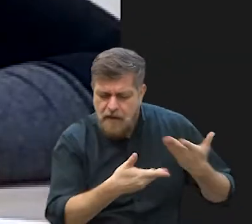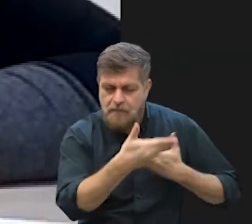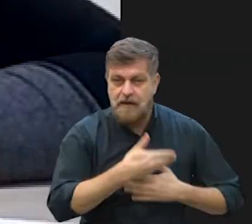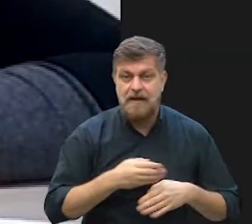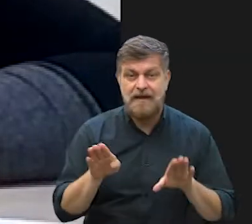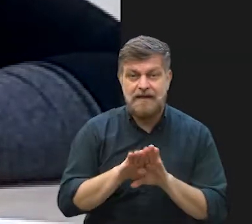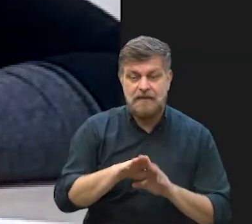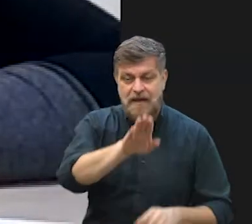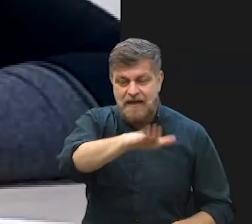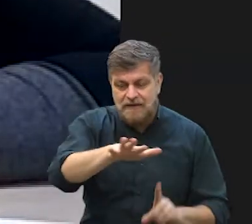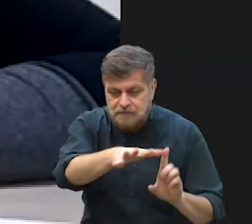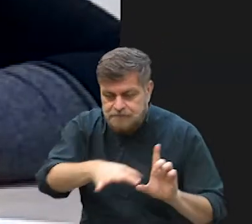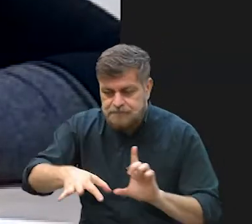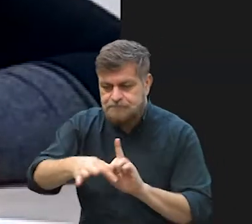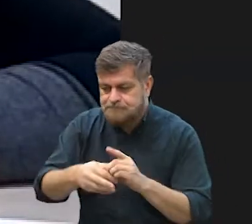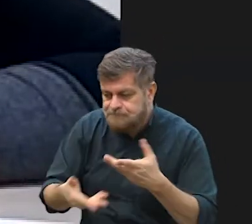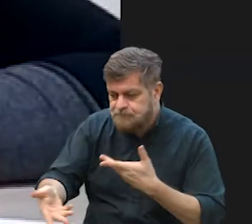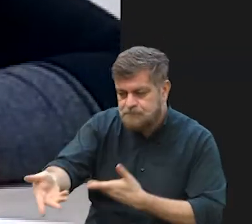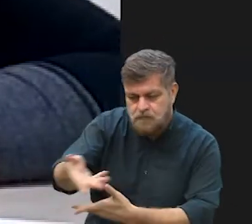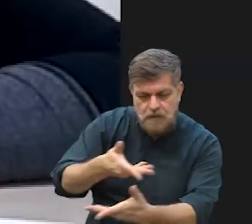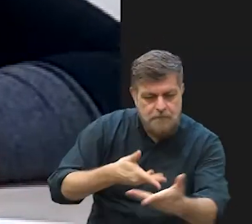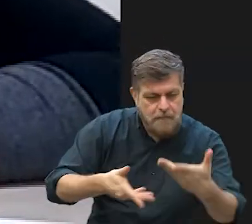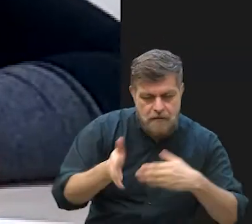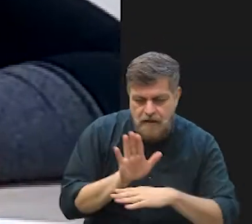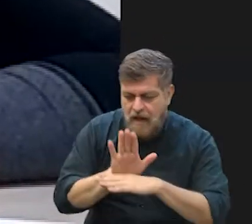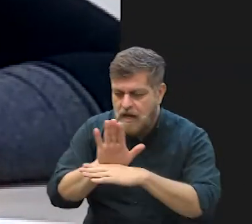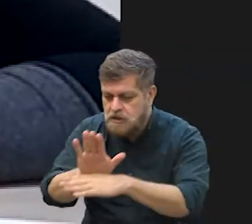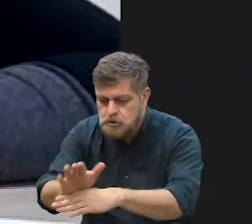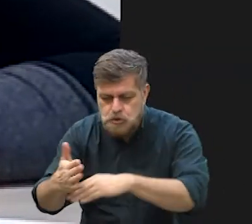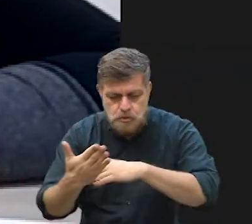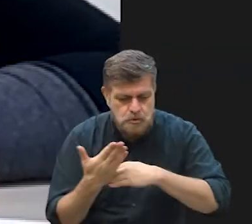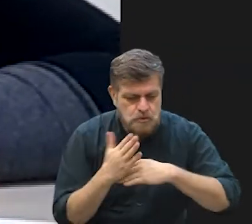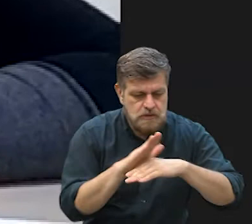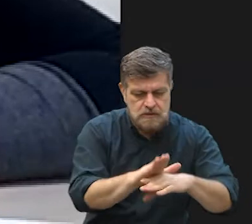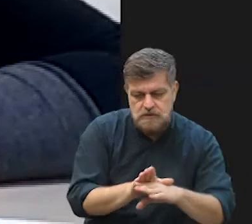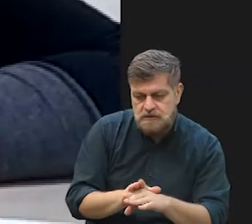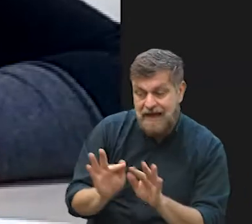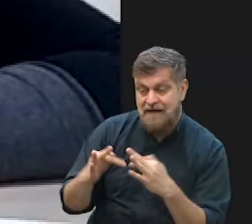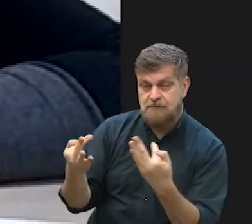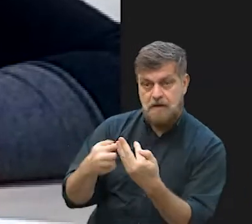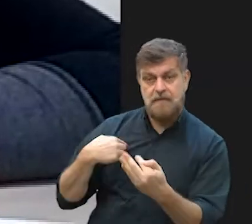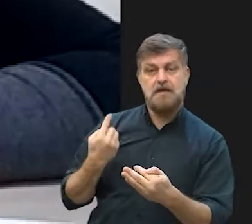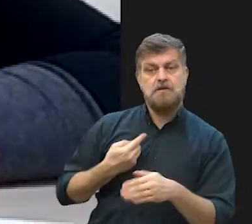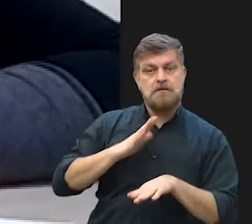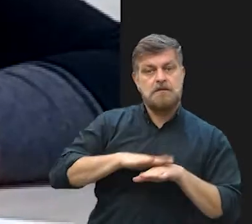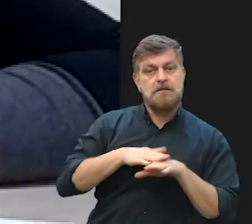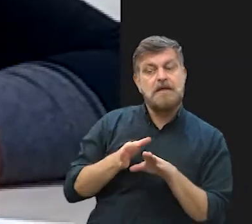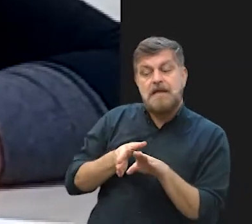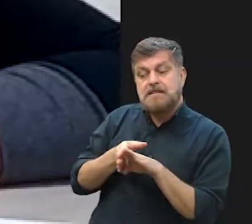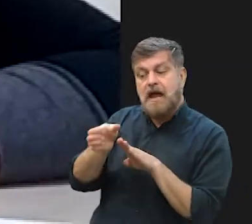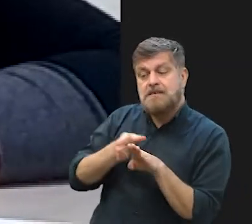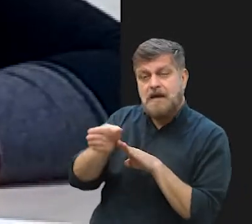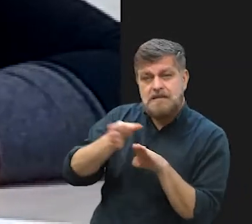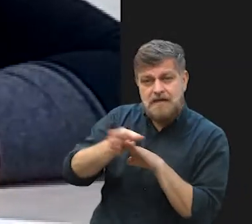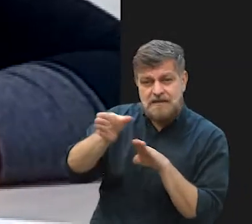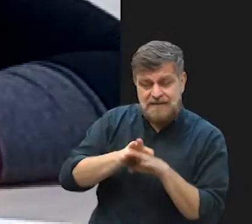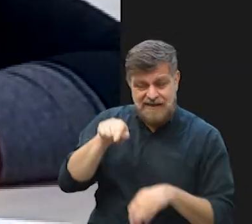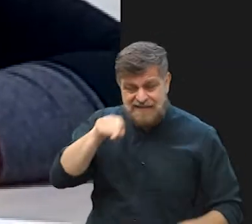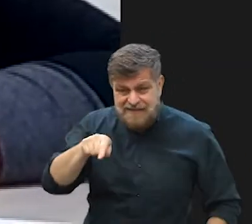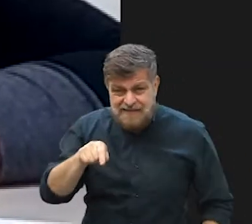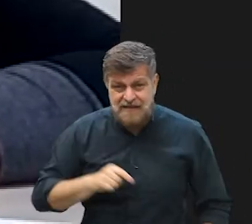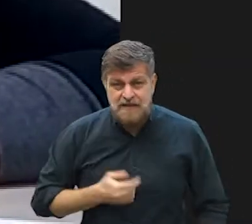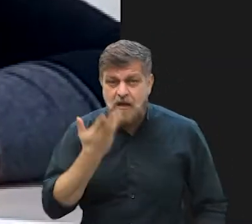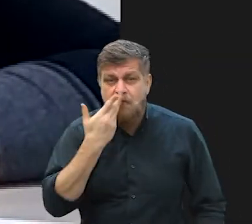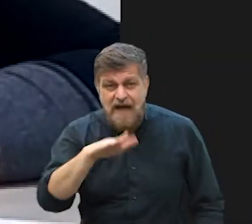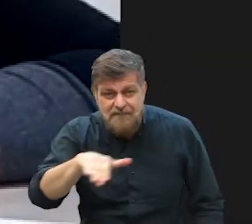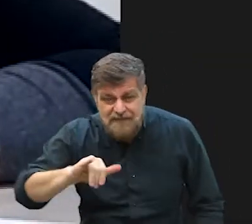de conversa, de troca, de ajuda mesmo, familiar, né? De orientação familiar. Então, assim, pouco seria aproveitado